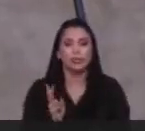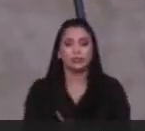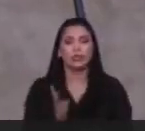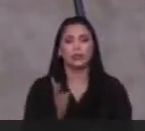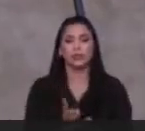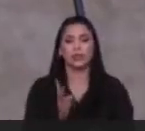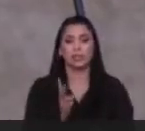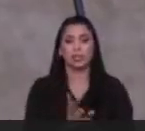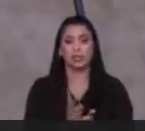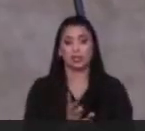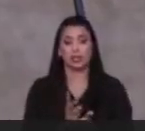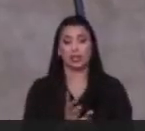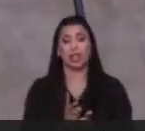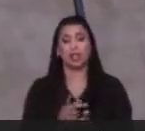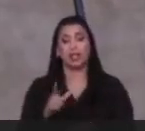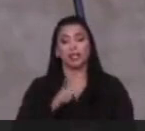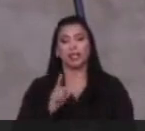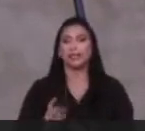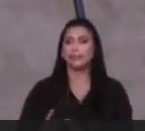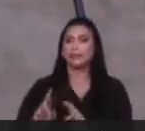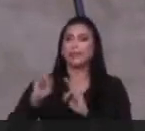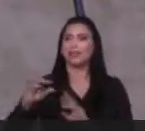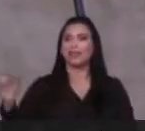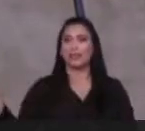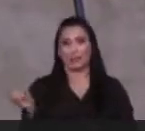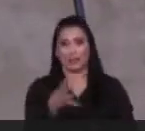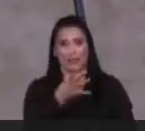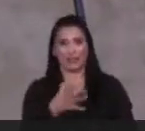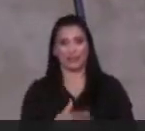no permanente renovar das esperanças.